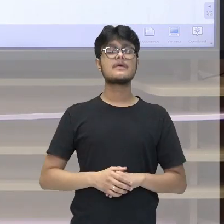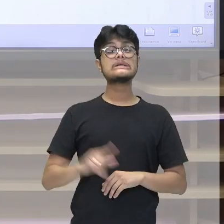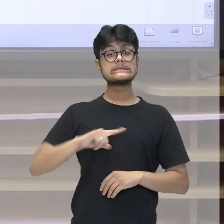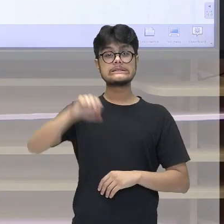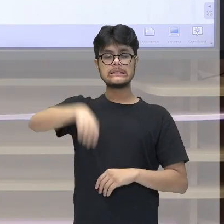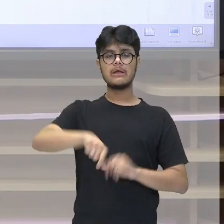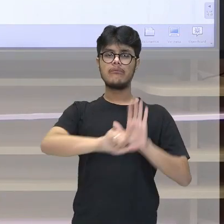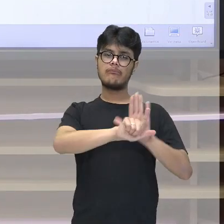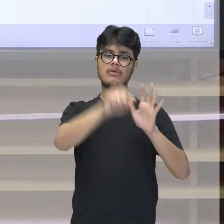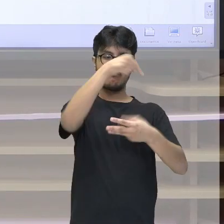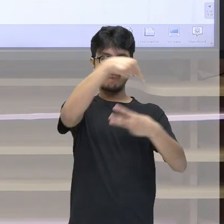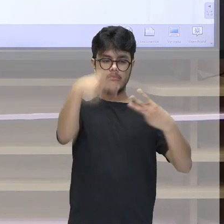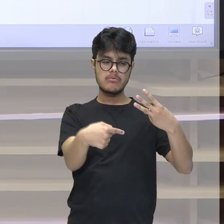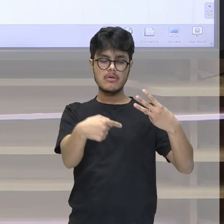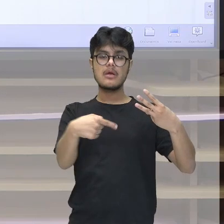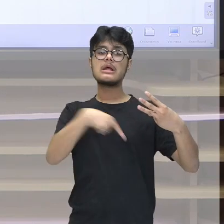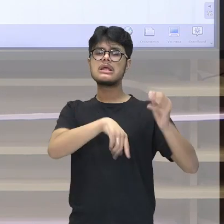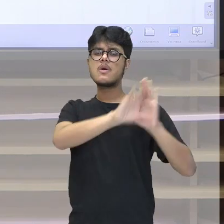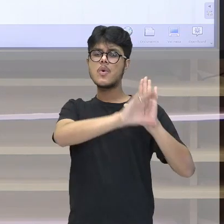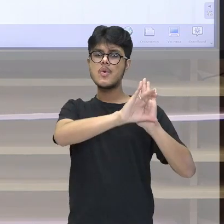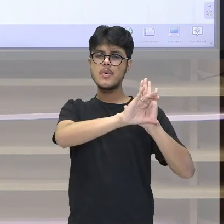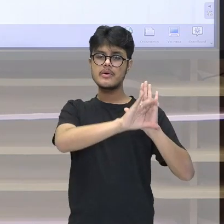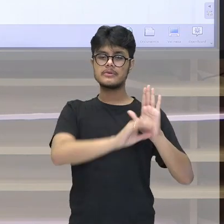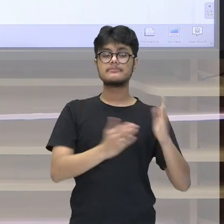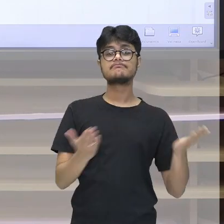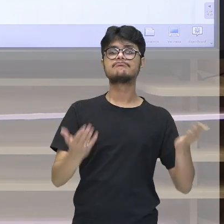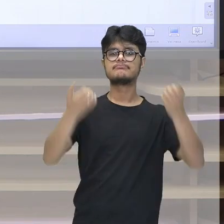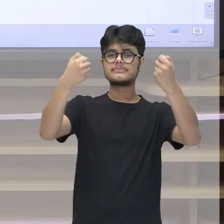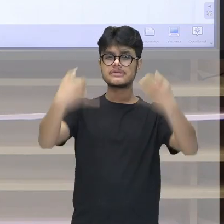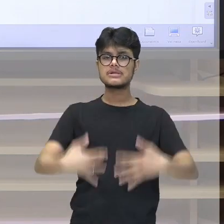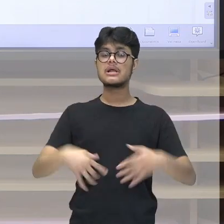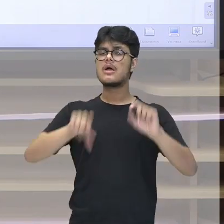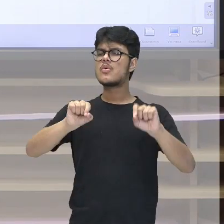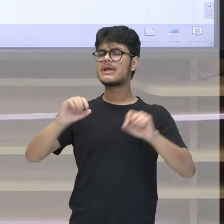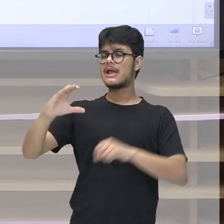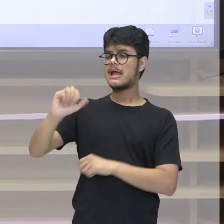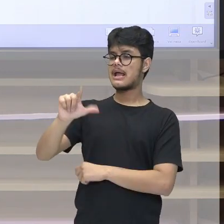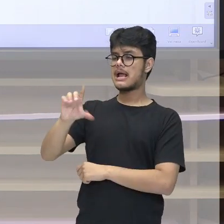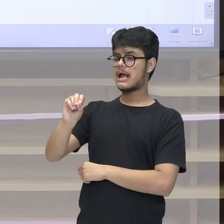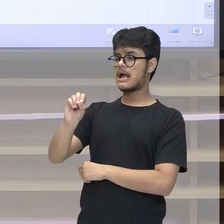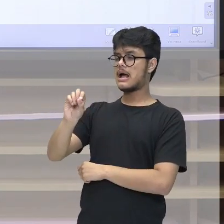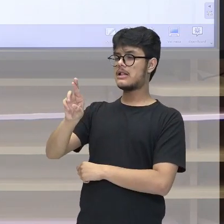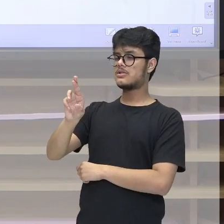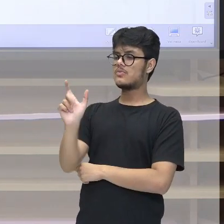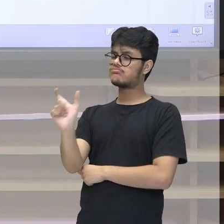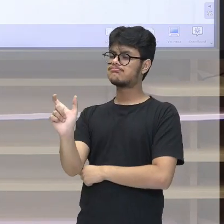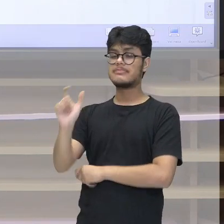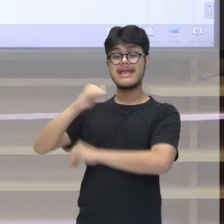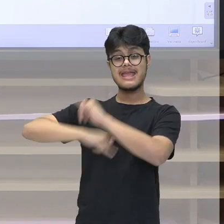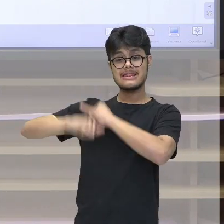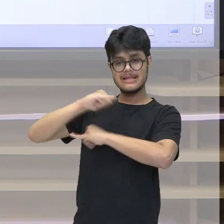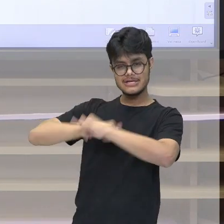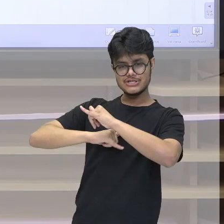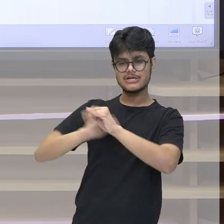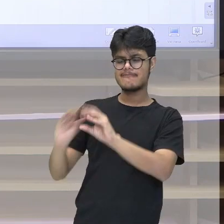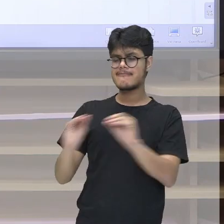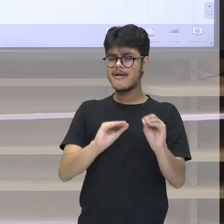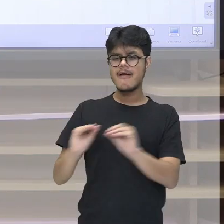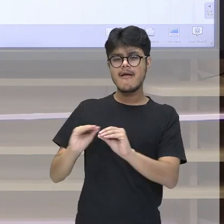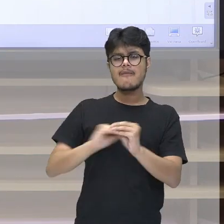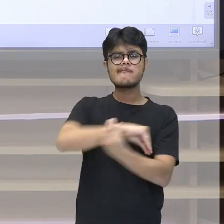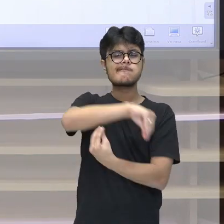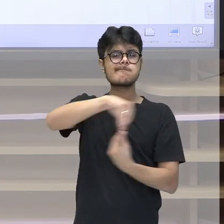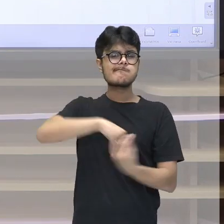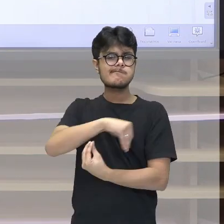que abordam aí os conceitos, a gente fala muito de calor e de transferência de calor, certo? E o que